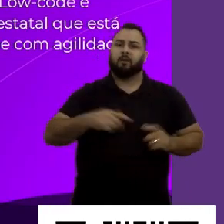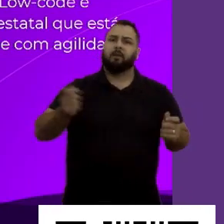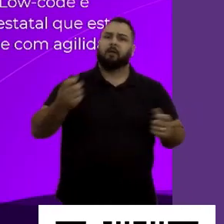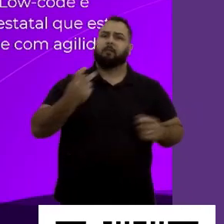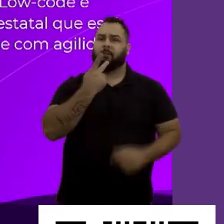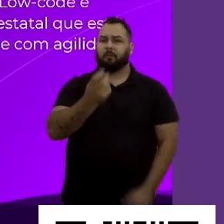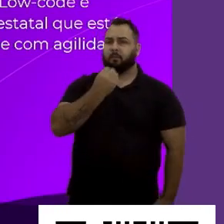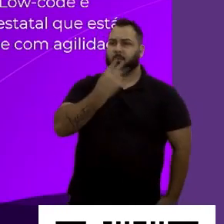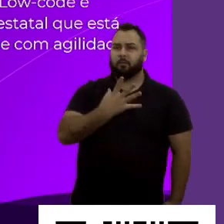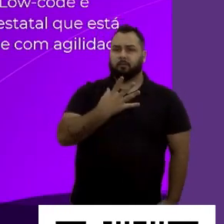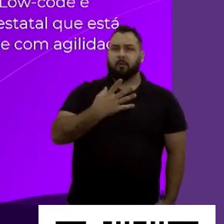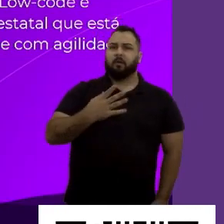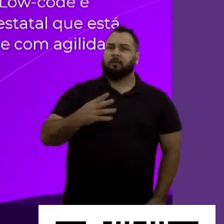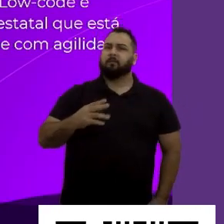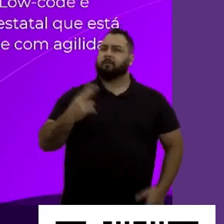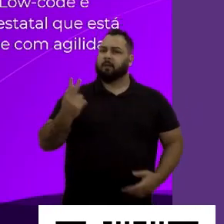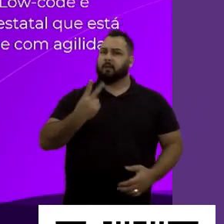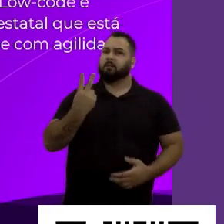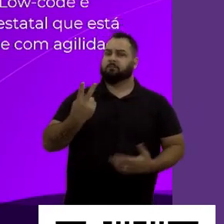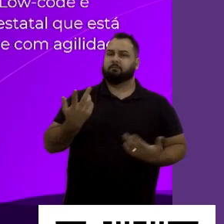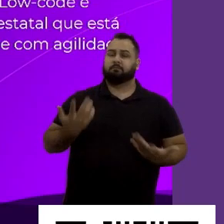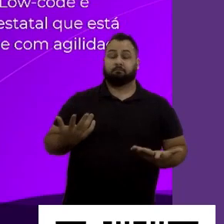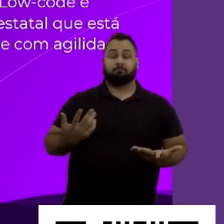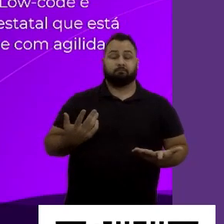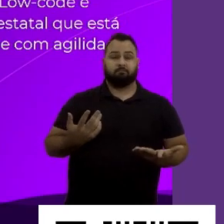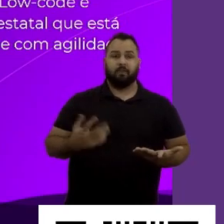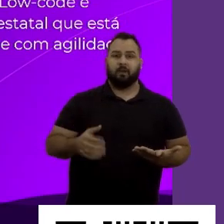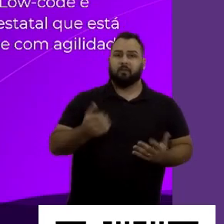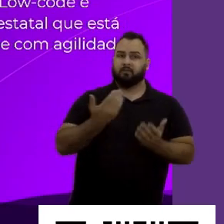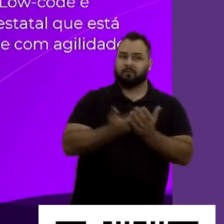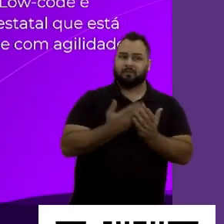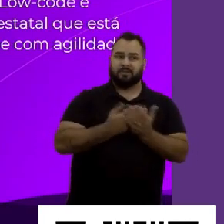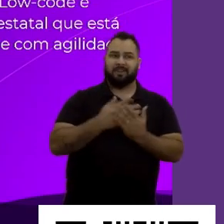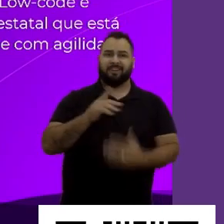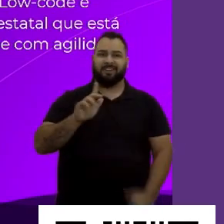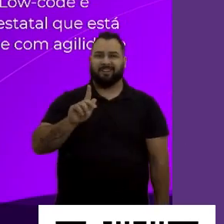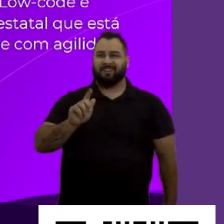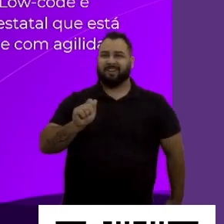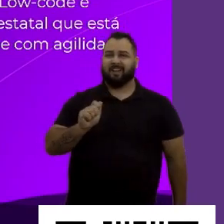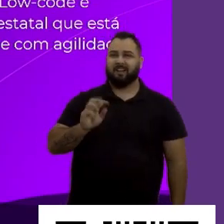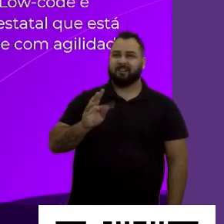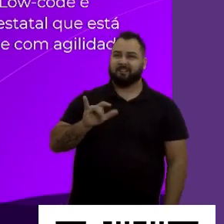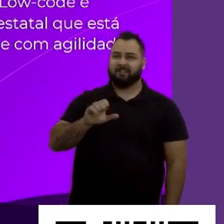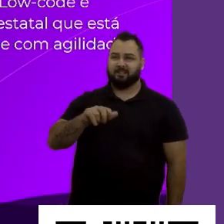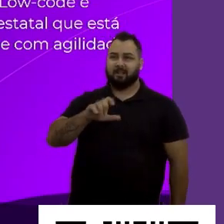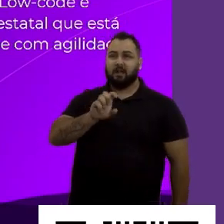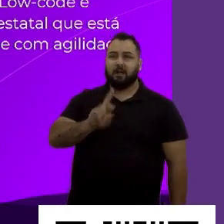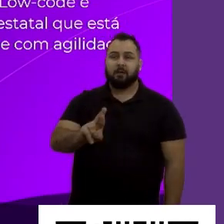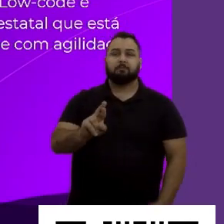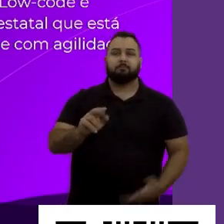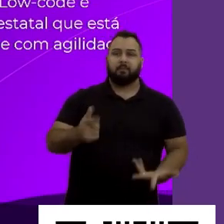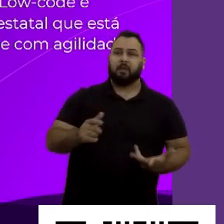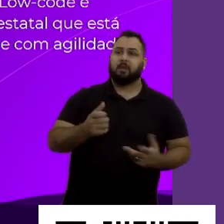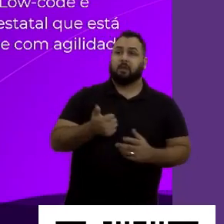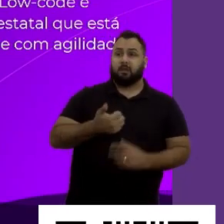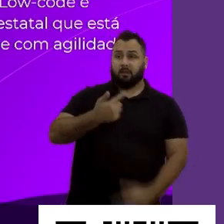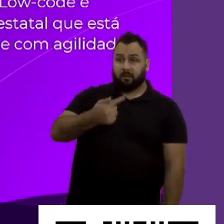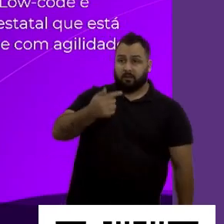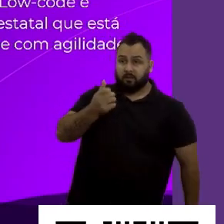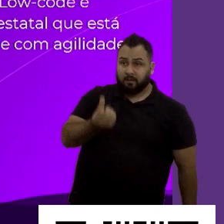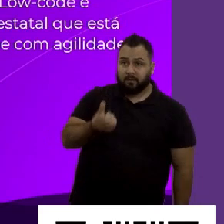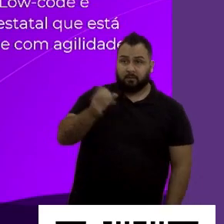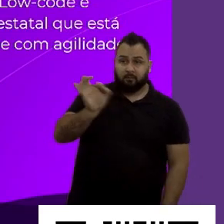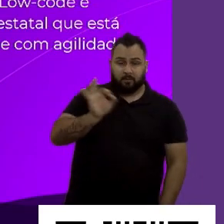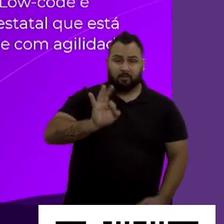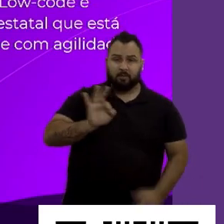se a gente puder trazer um outro dado também que é um estudo da gartner que é bem interessante 76% das empresas já estão adotando